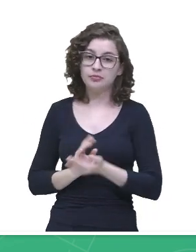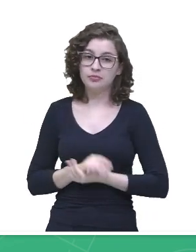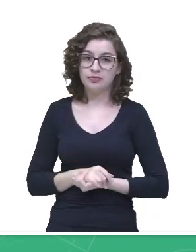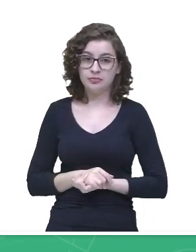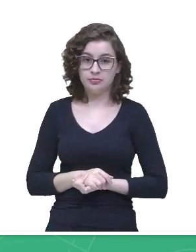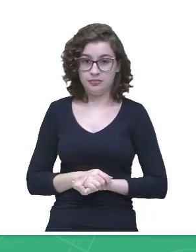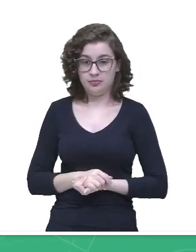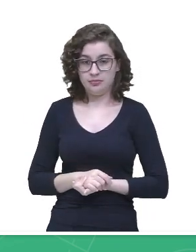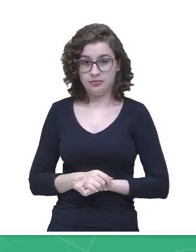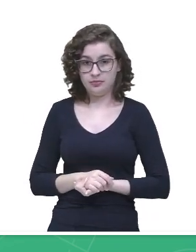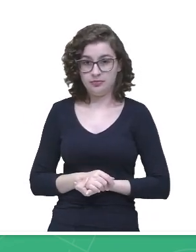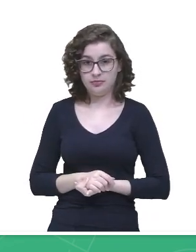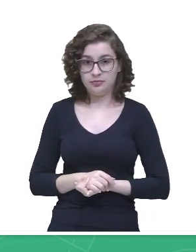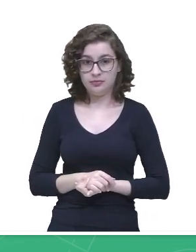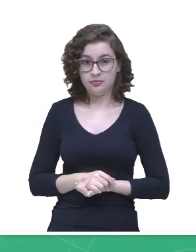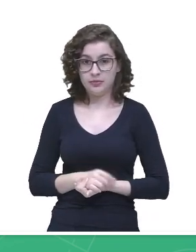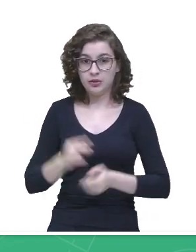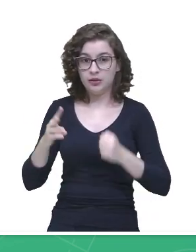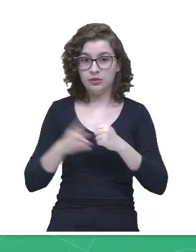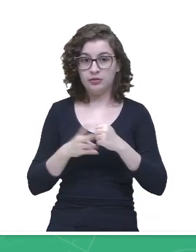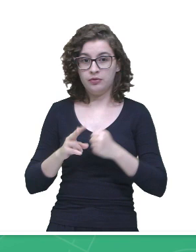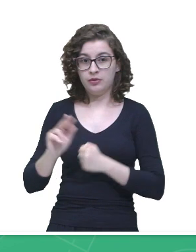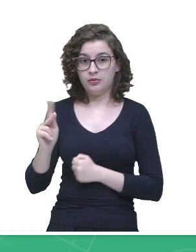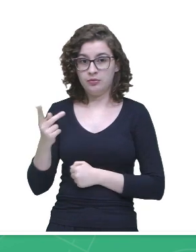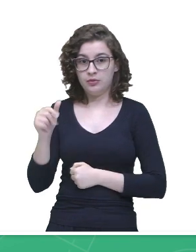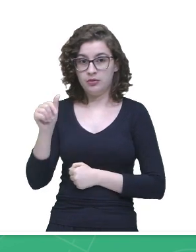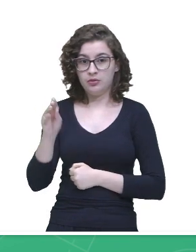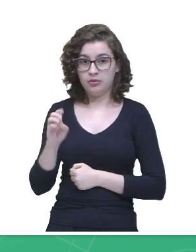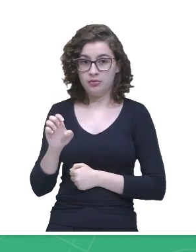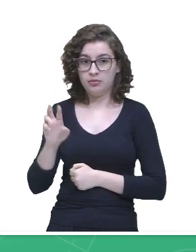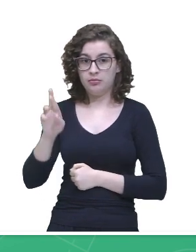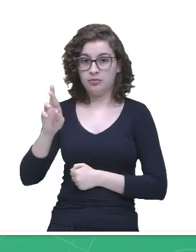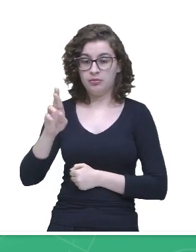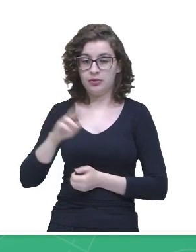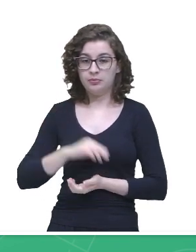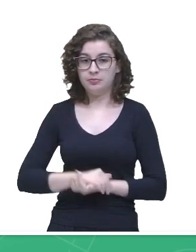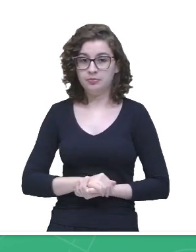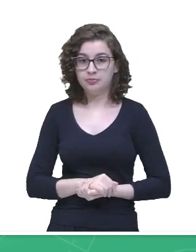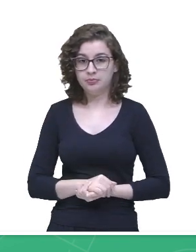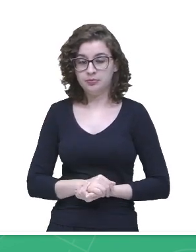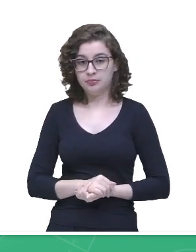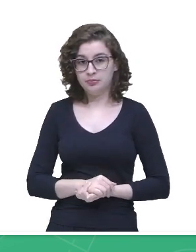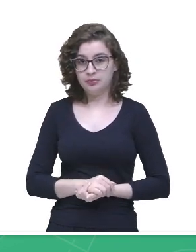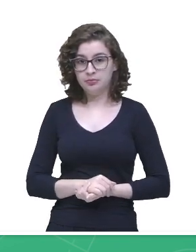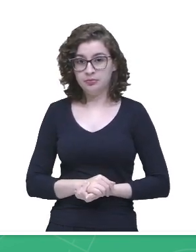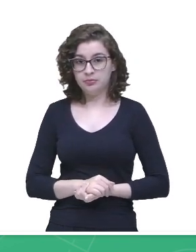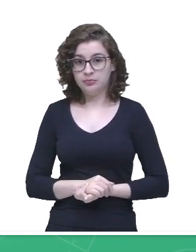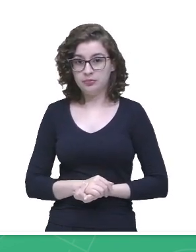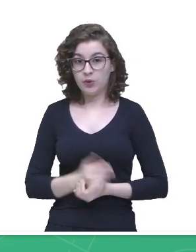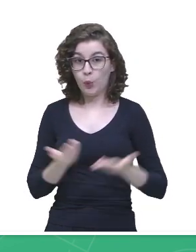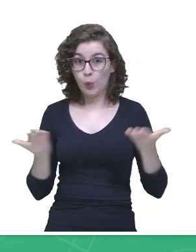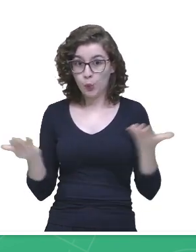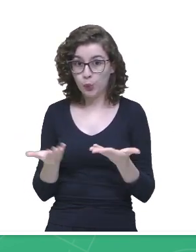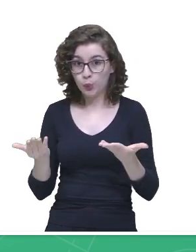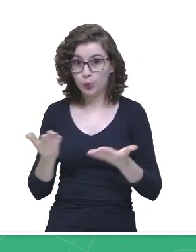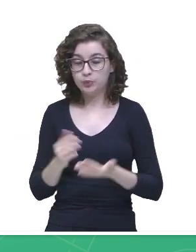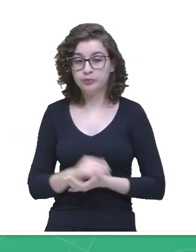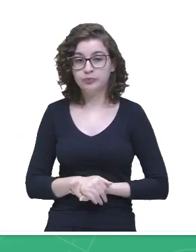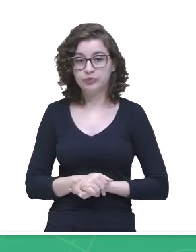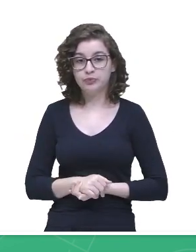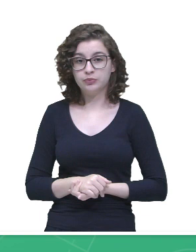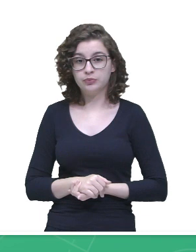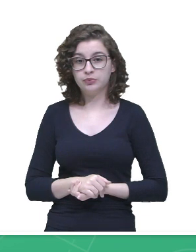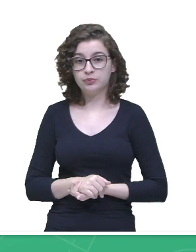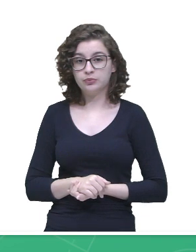auxiliar, certo? O verbo haber, ele tem que estar conjugado em que mesmo? Está aqui, ó. Presente de indicativo. Yo